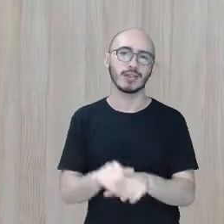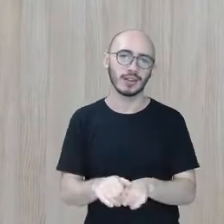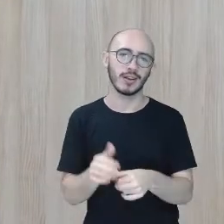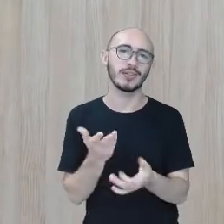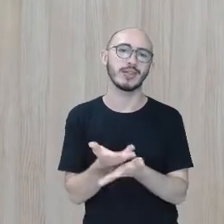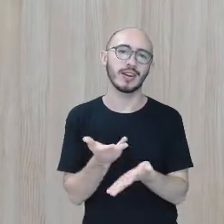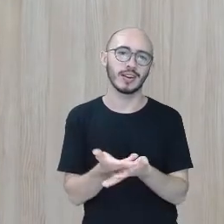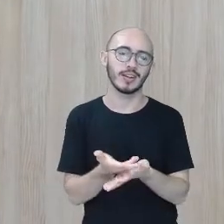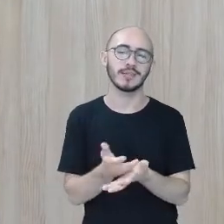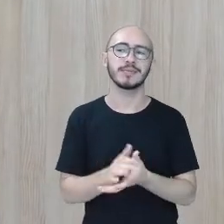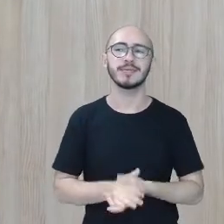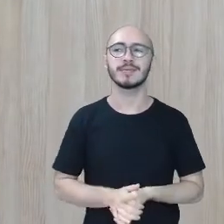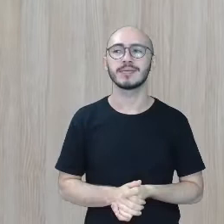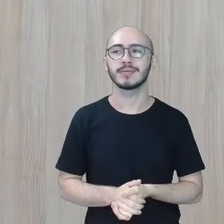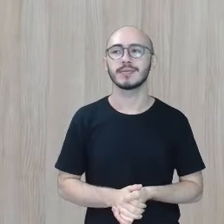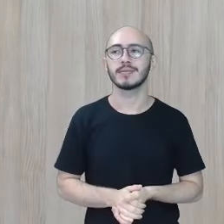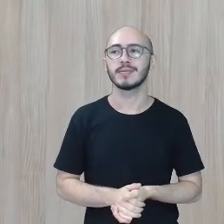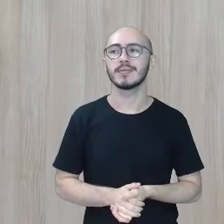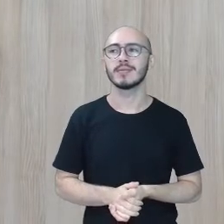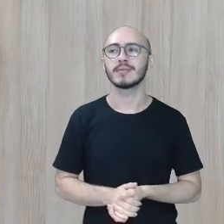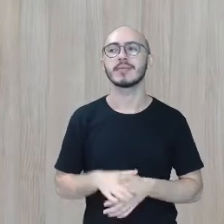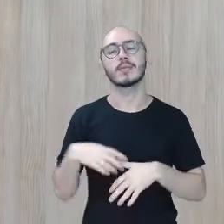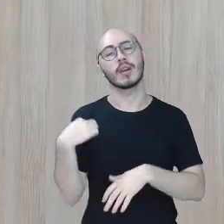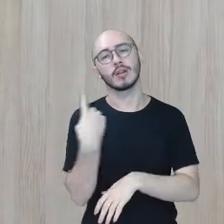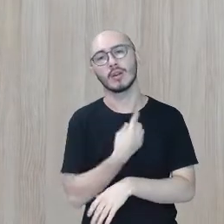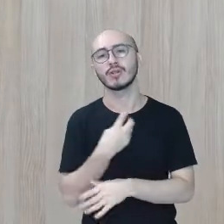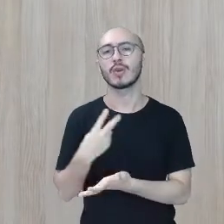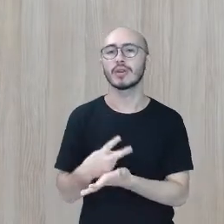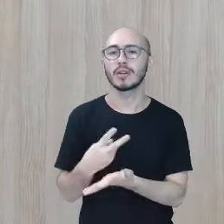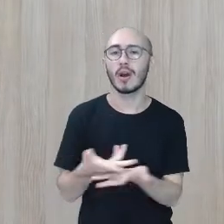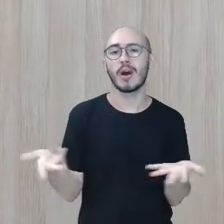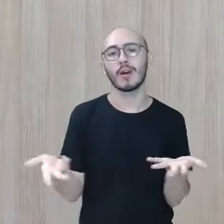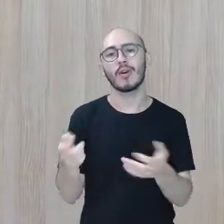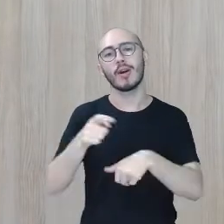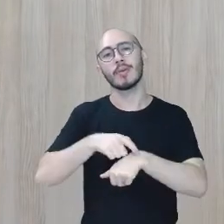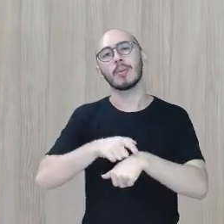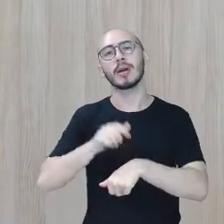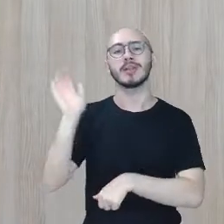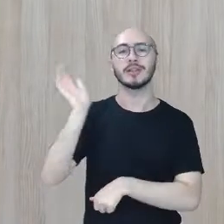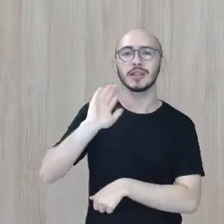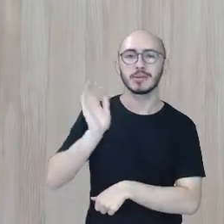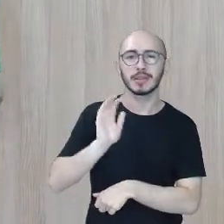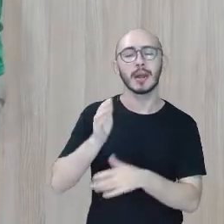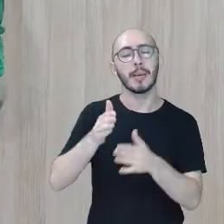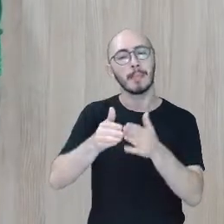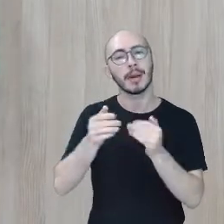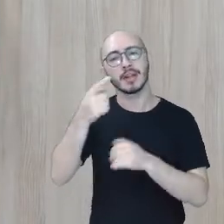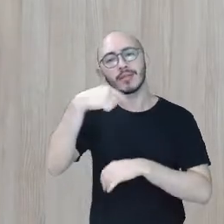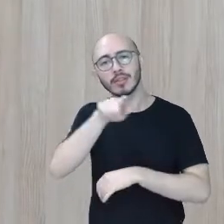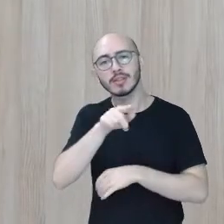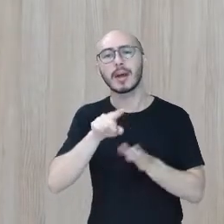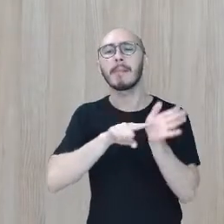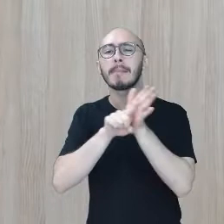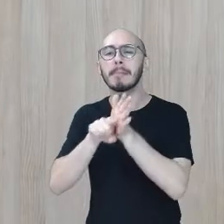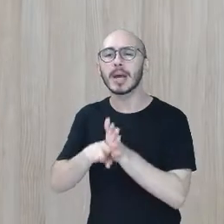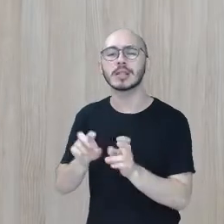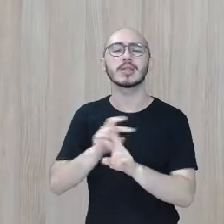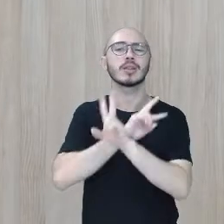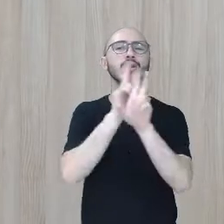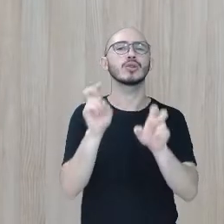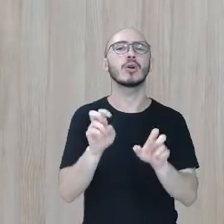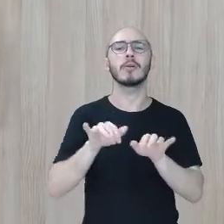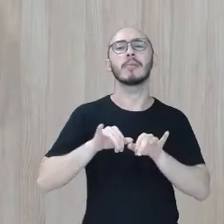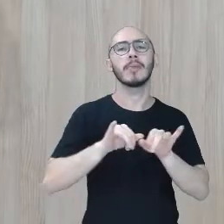né, esgotou já o nosso tempo. Então a gente vai se despedir por aqui e pede para que vocês pesquisem em